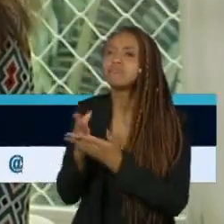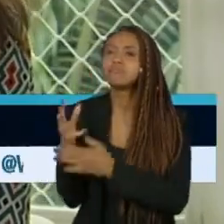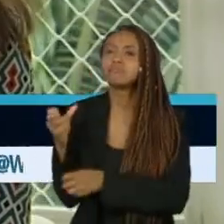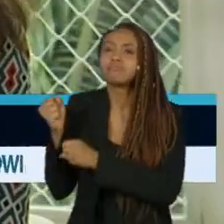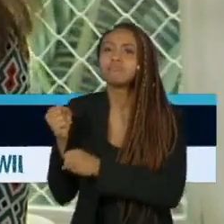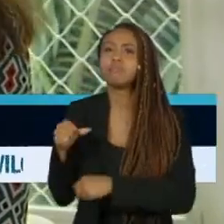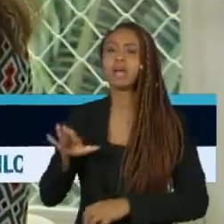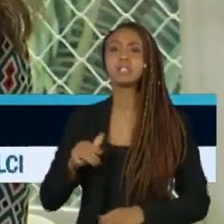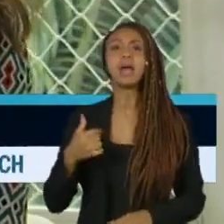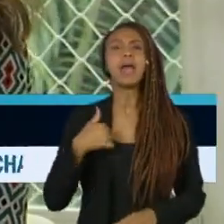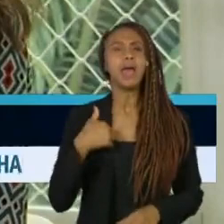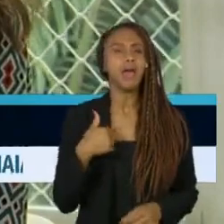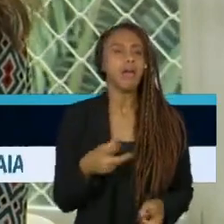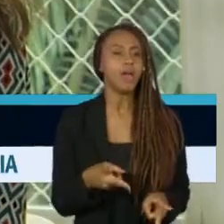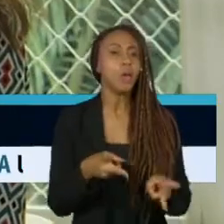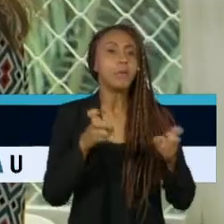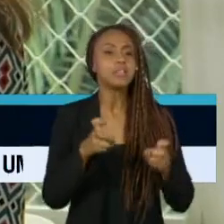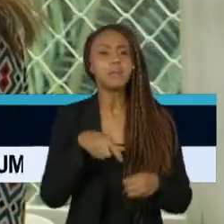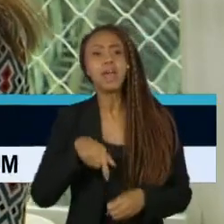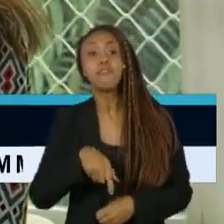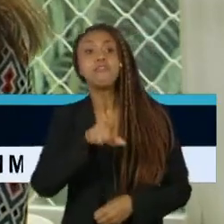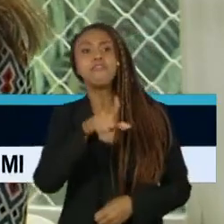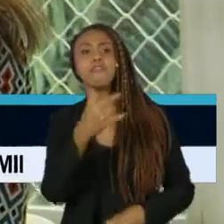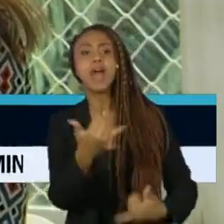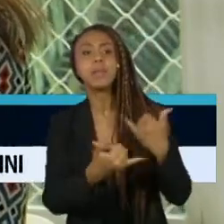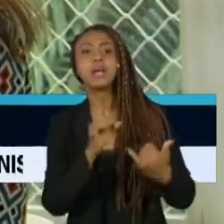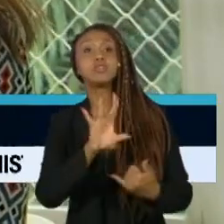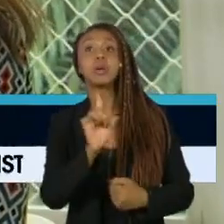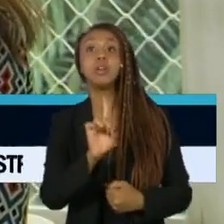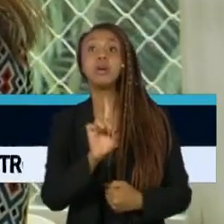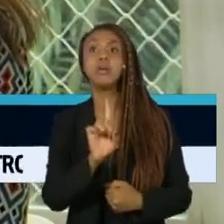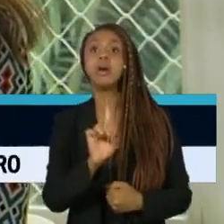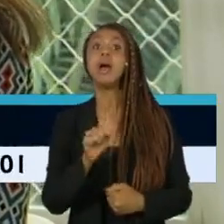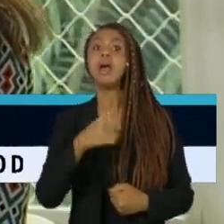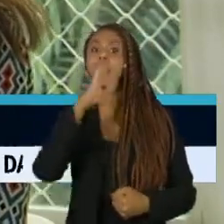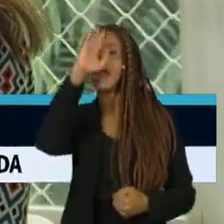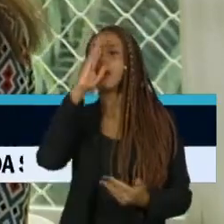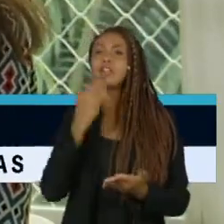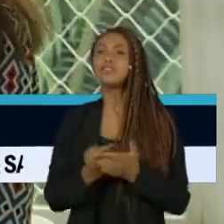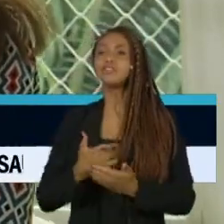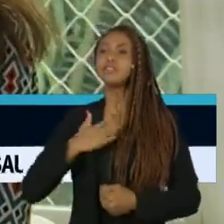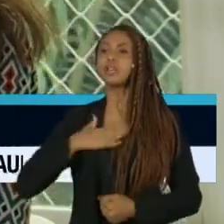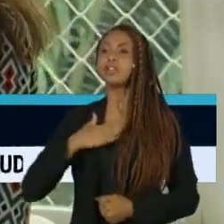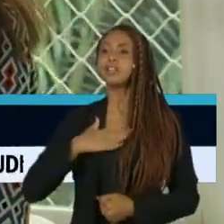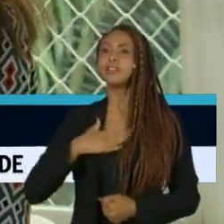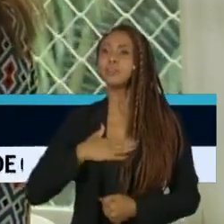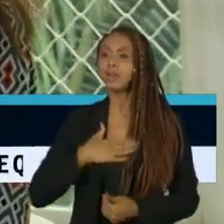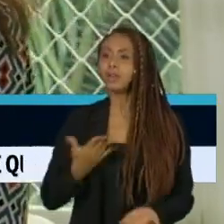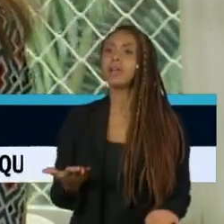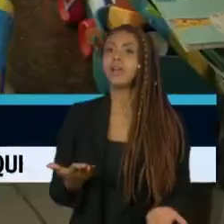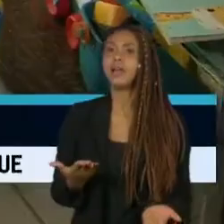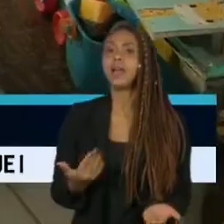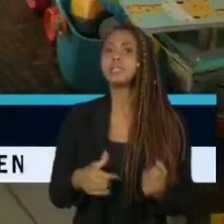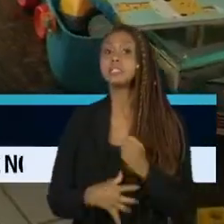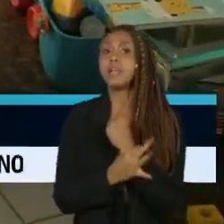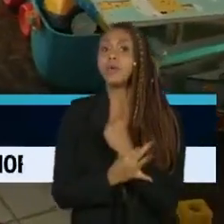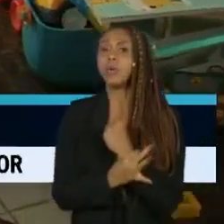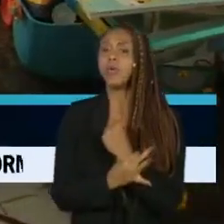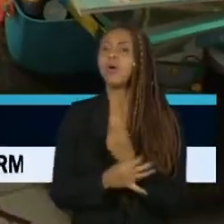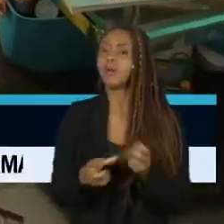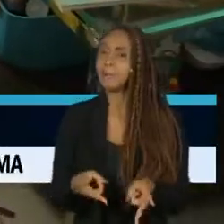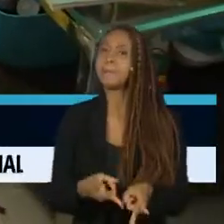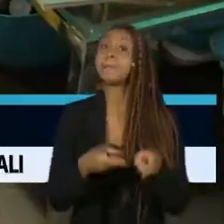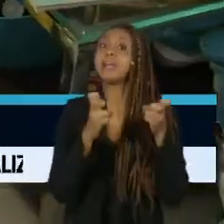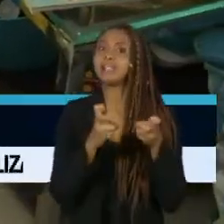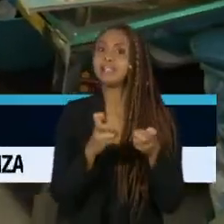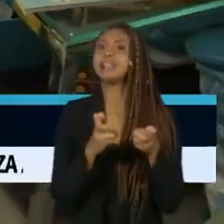que ele não ia lá só brincar. Ele começou a ter confiança em mim. Ele começou a confiar em mim, se sentir seguro comigo. E você percebe isso quando